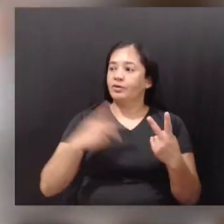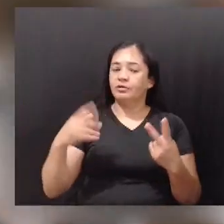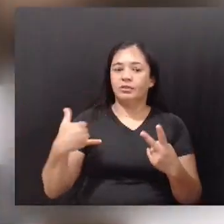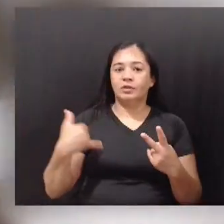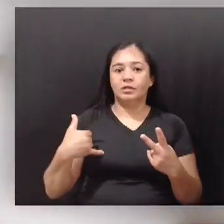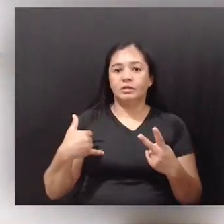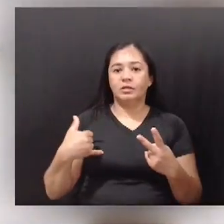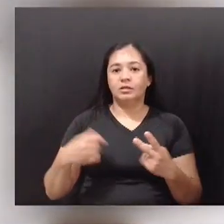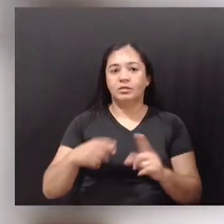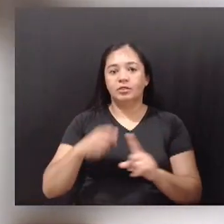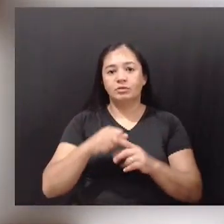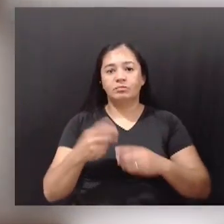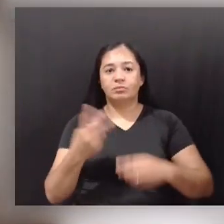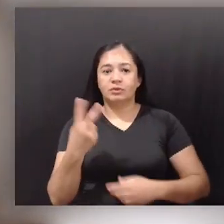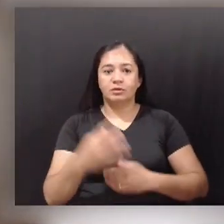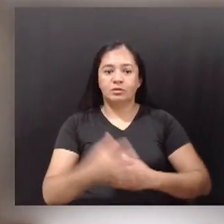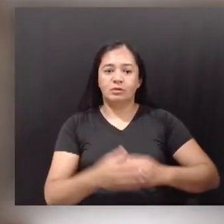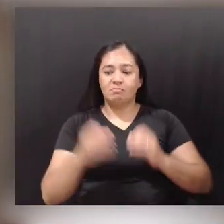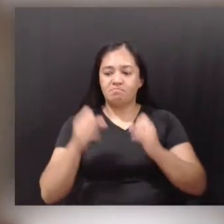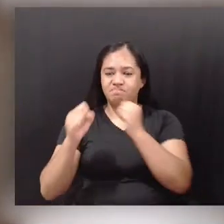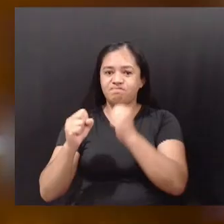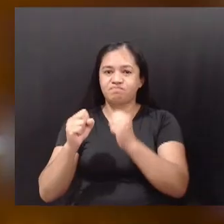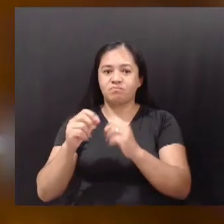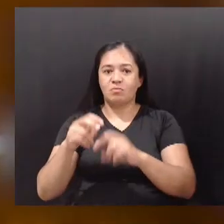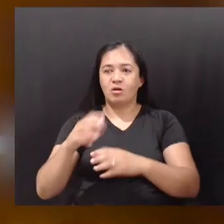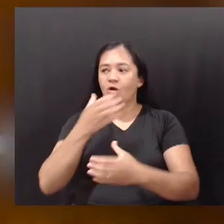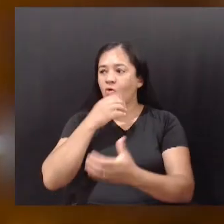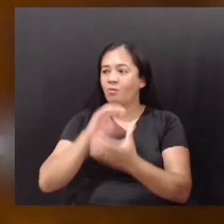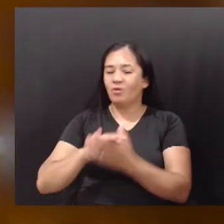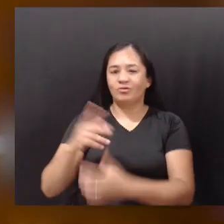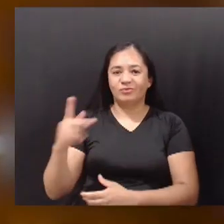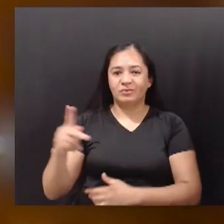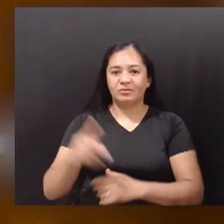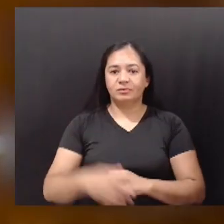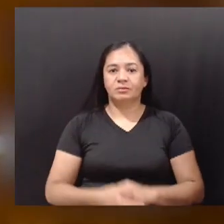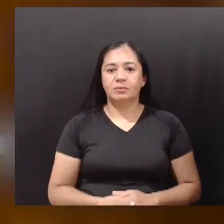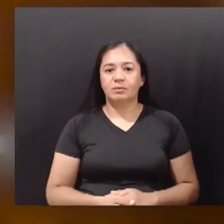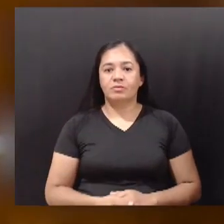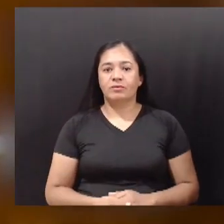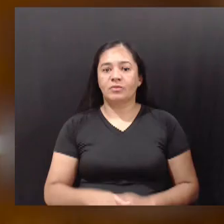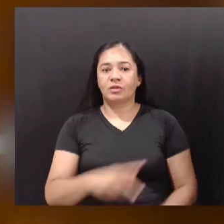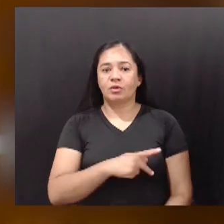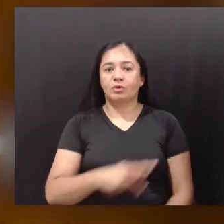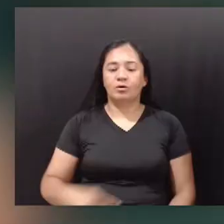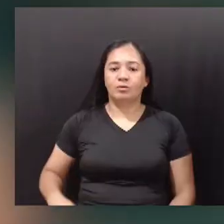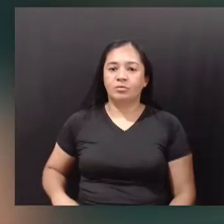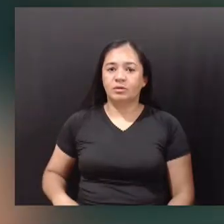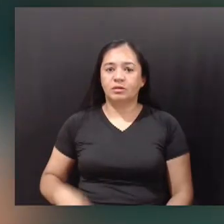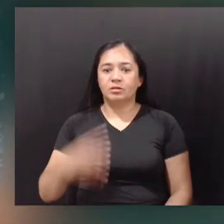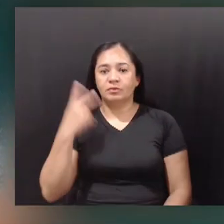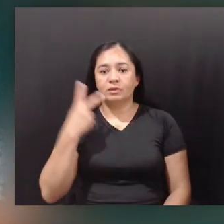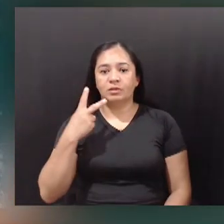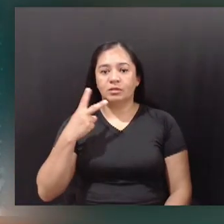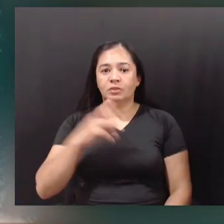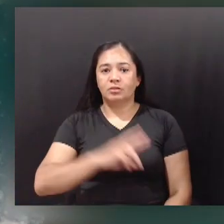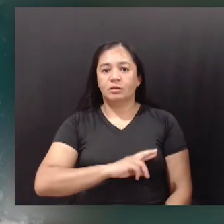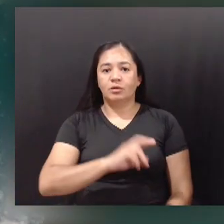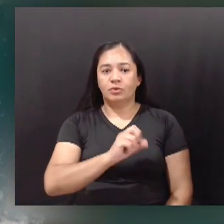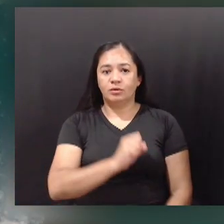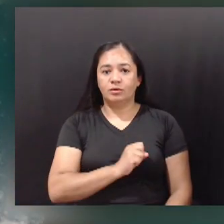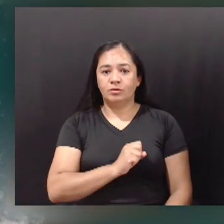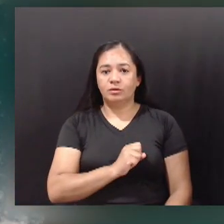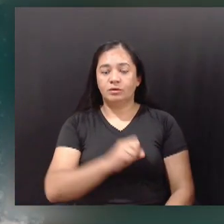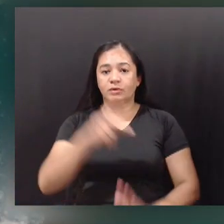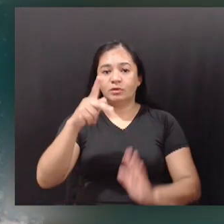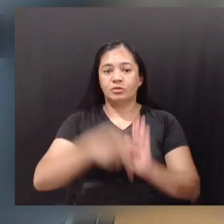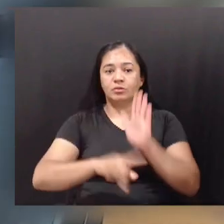foram assassinados pelo marido da servidora. O presidente da Câmara, vereador Luiz Rossini, fez um projeto de lei